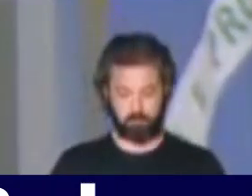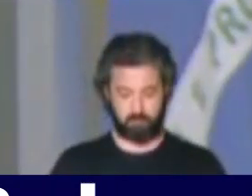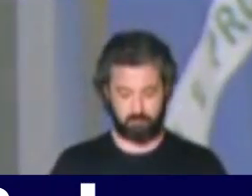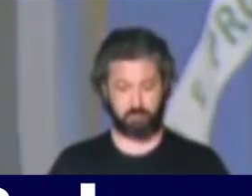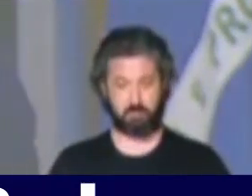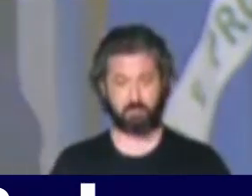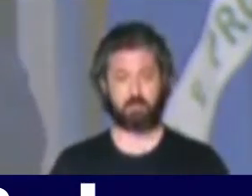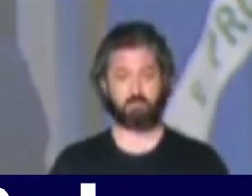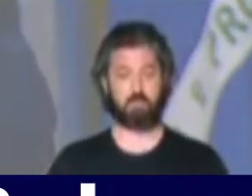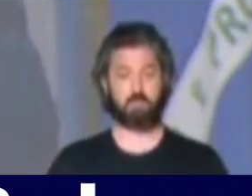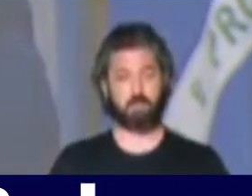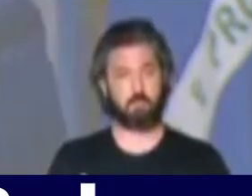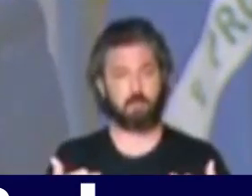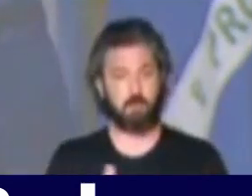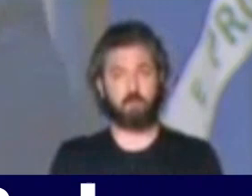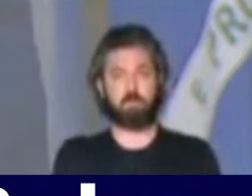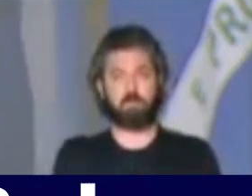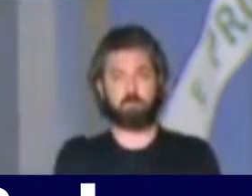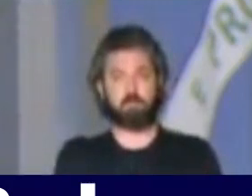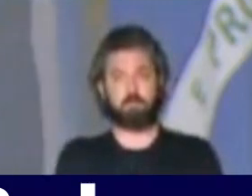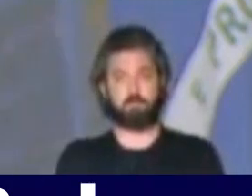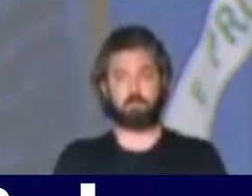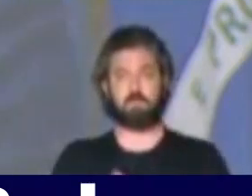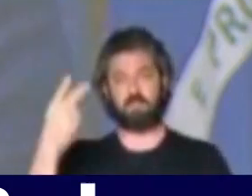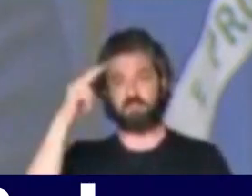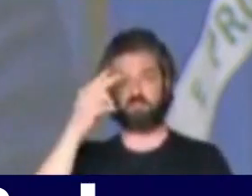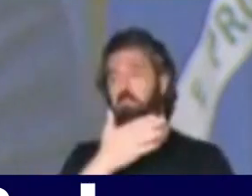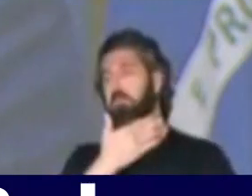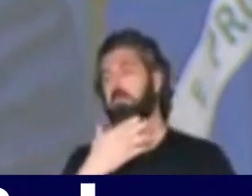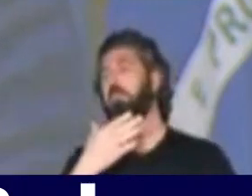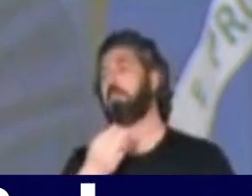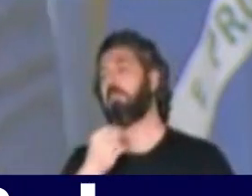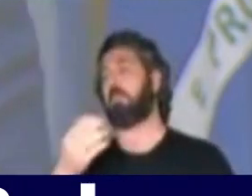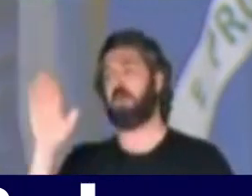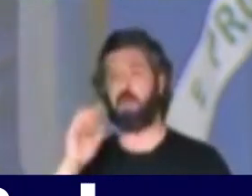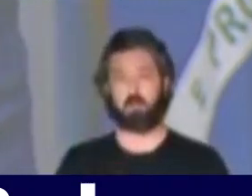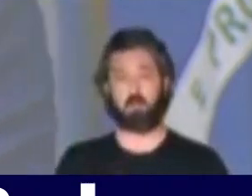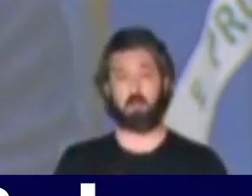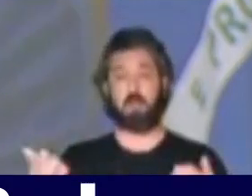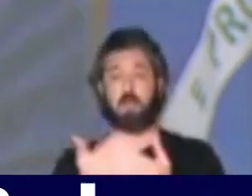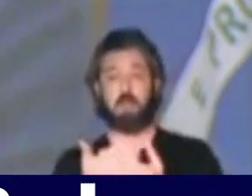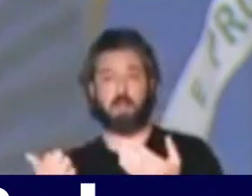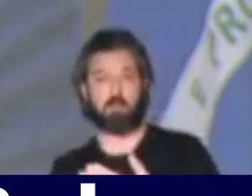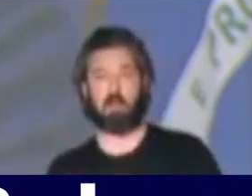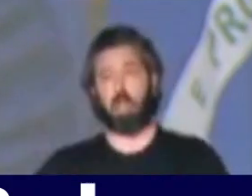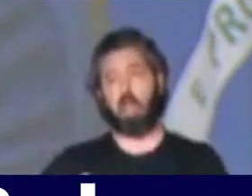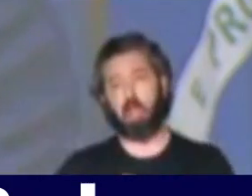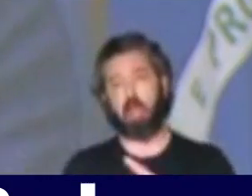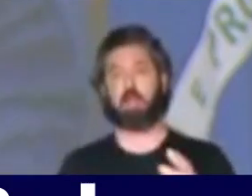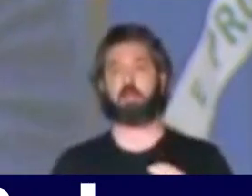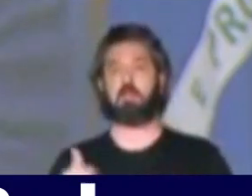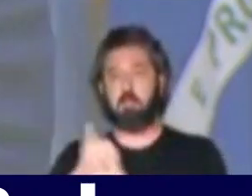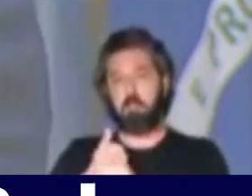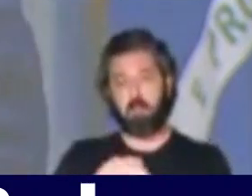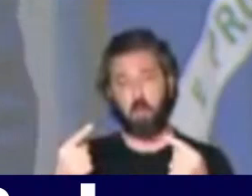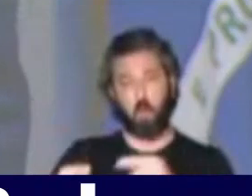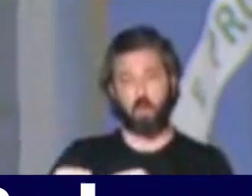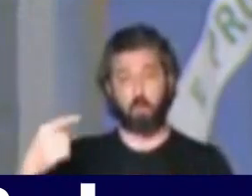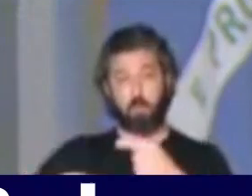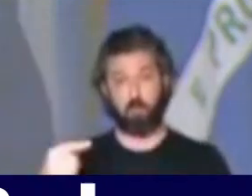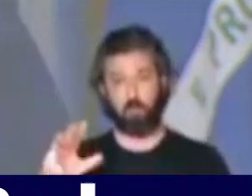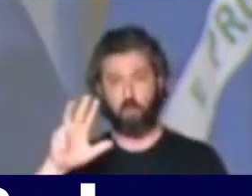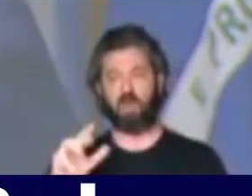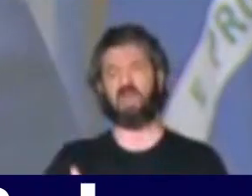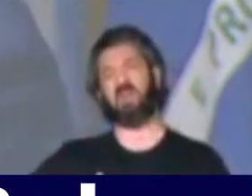Manuela. Então, seu presidente, essa historinha para boi dormir aqui, de que a Lava Jato foi arquitetada para perseguir politicamente Lula,